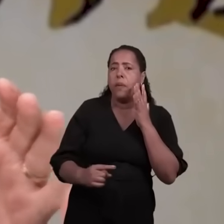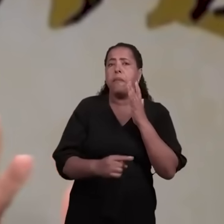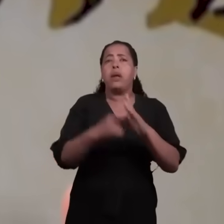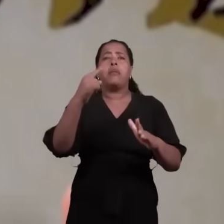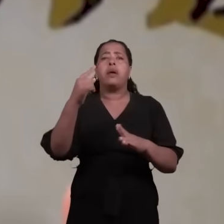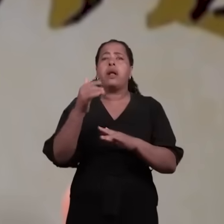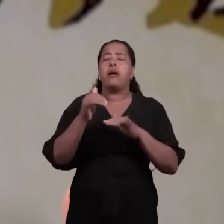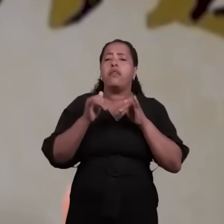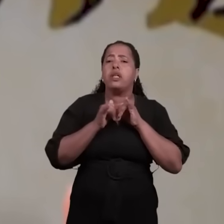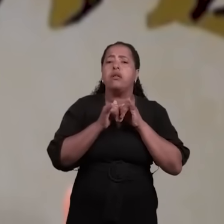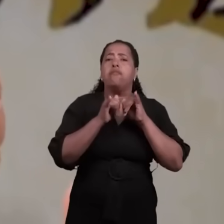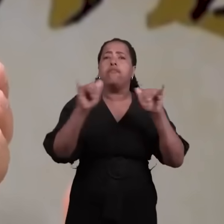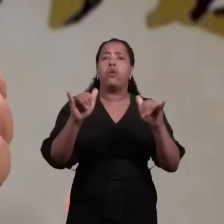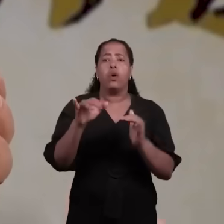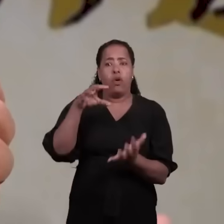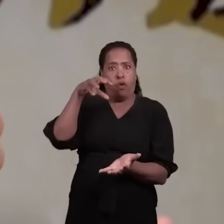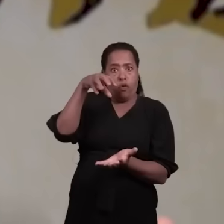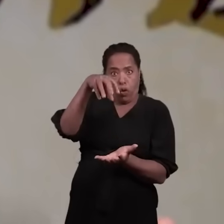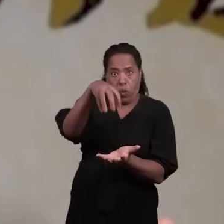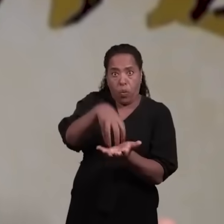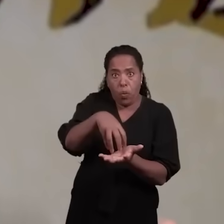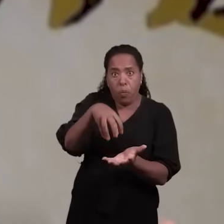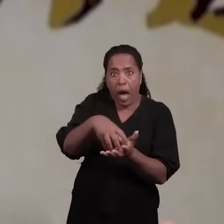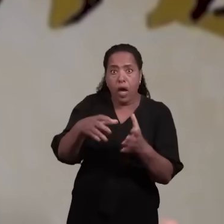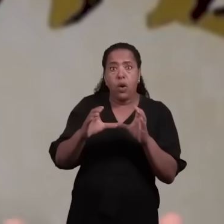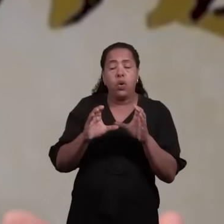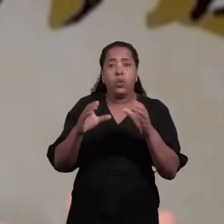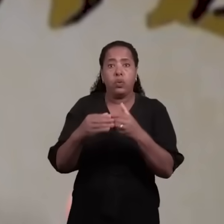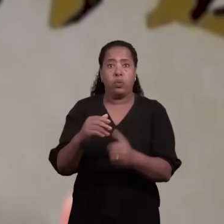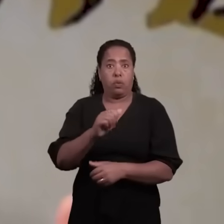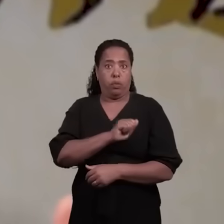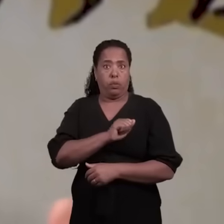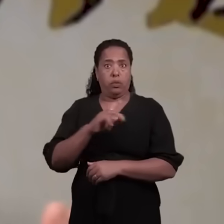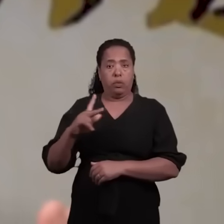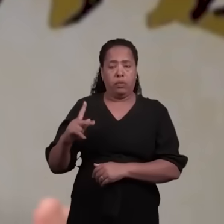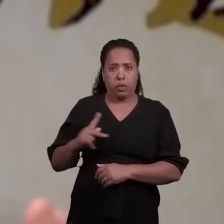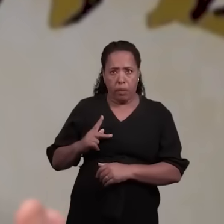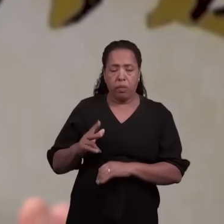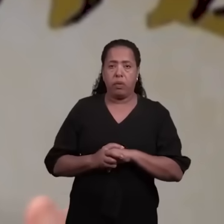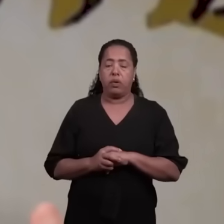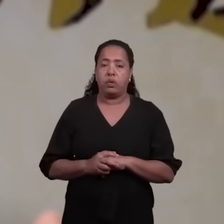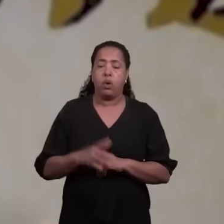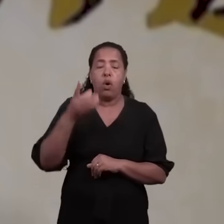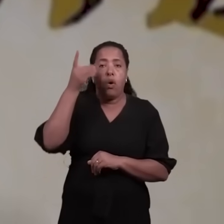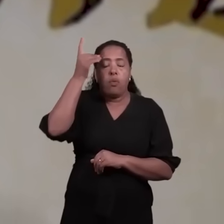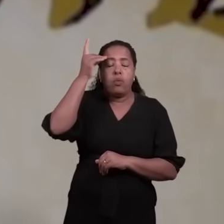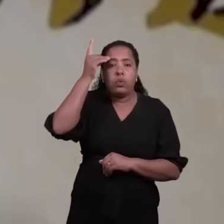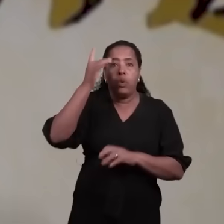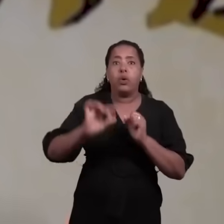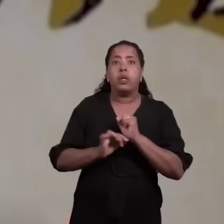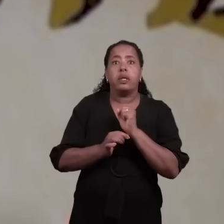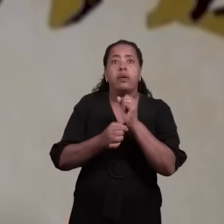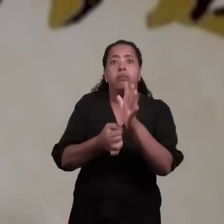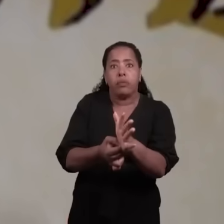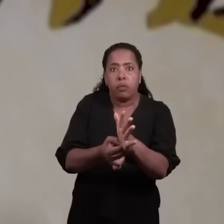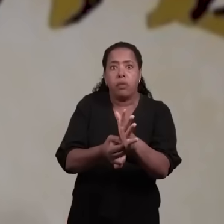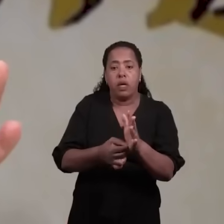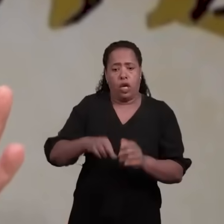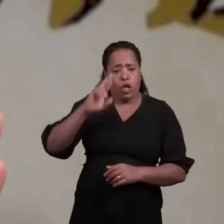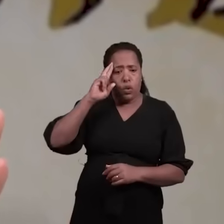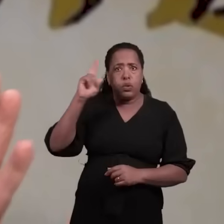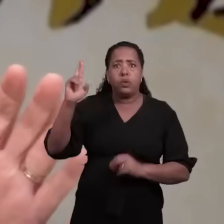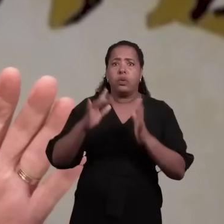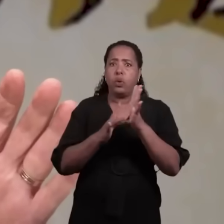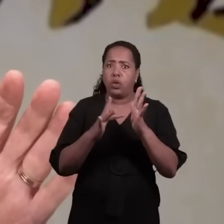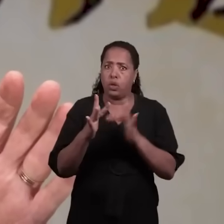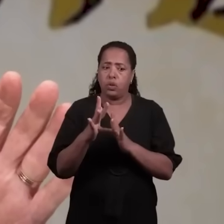Ele falou ali no meio dos apóstolos. Então, ali era um dom espiritual que estava sendo entregue e Jesus falou que